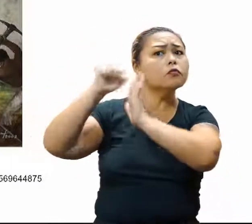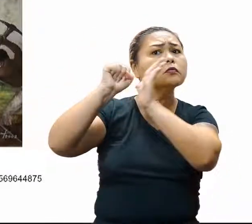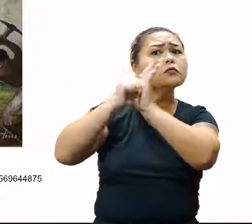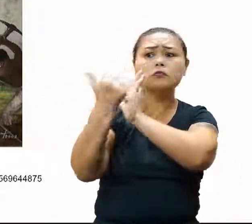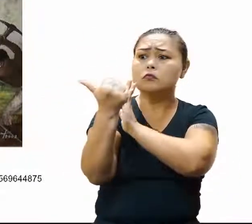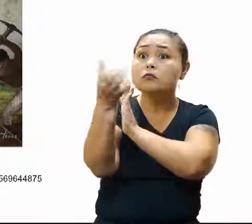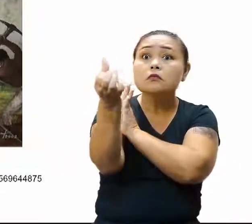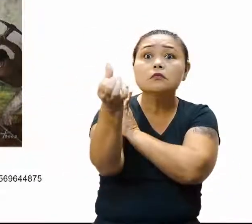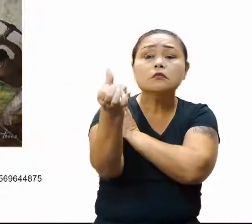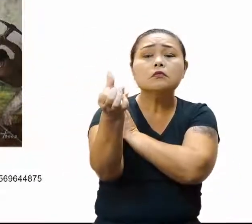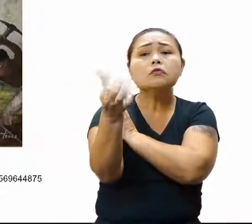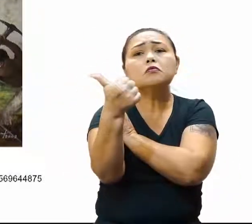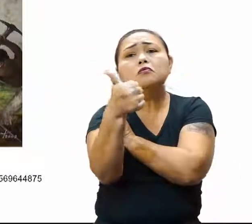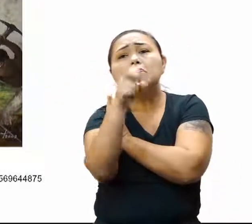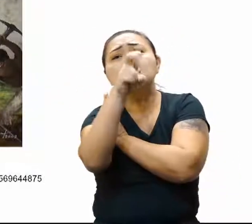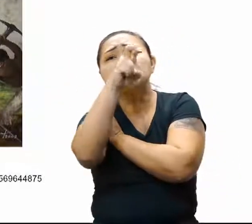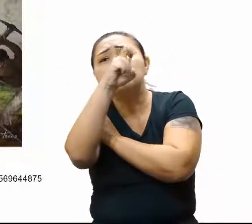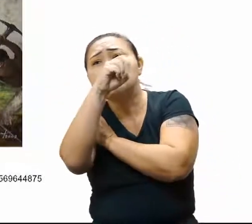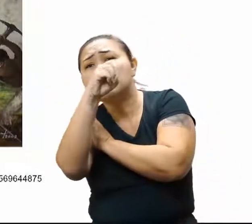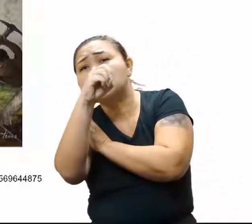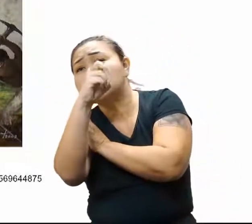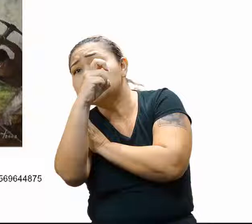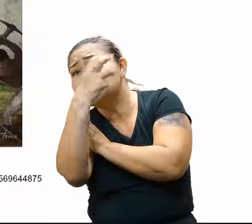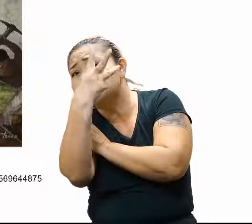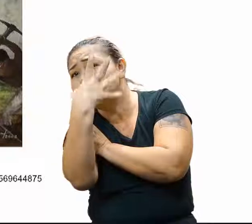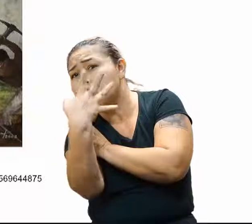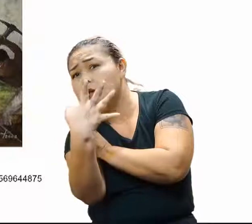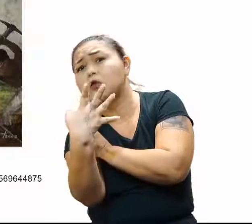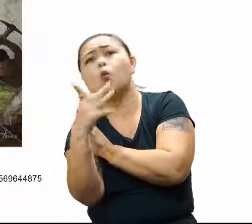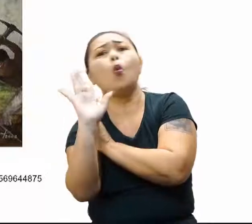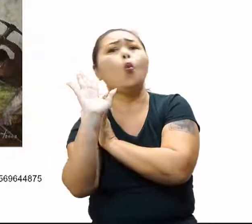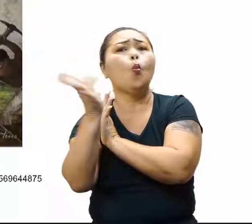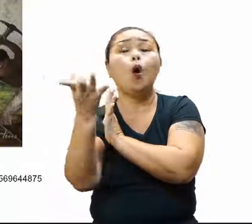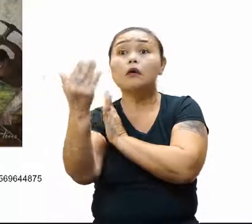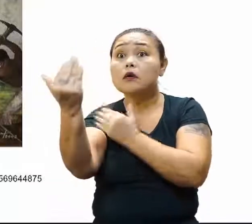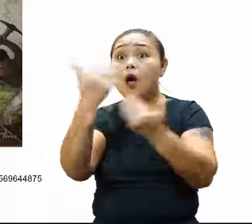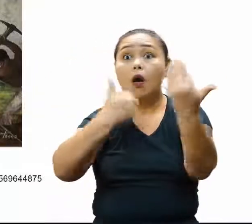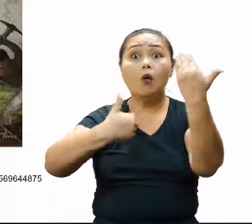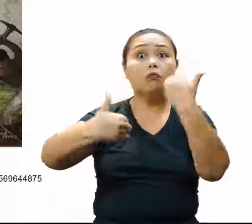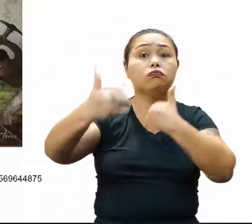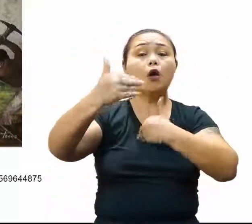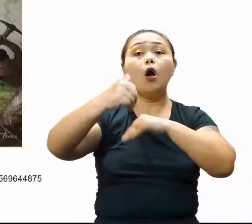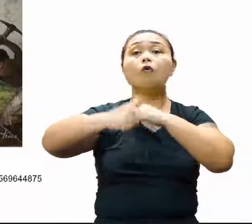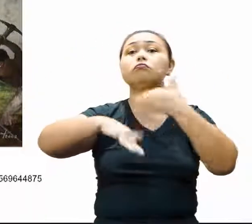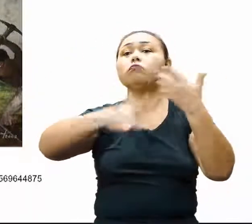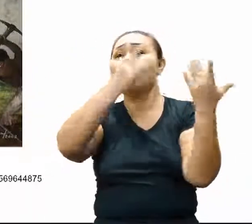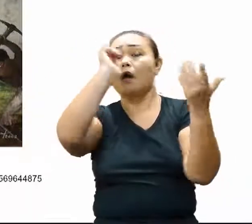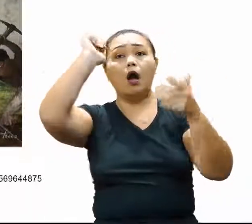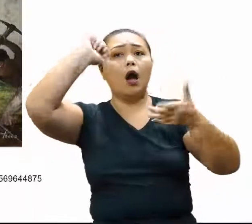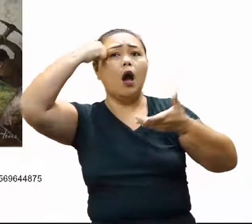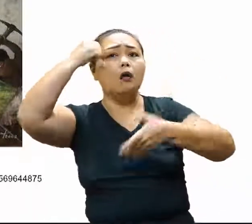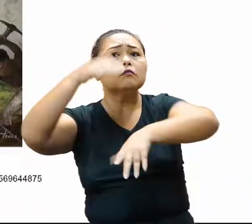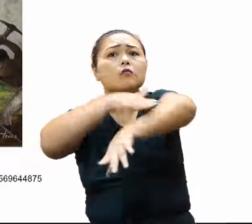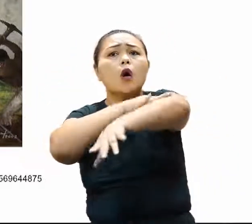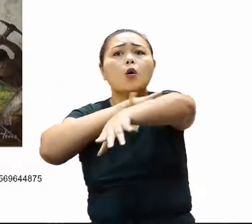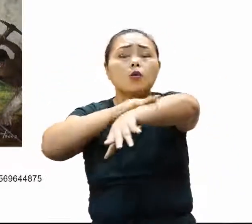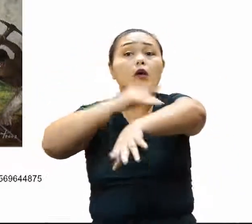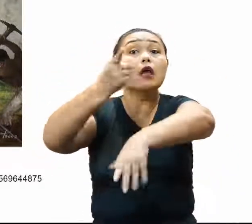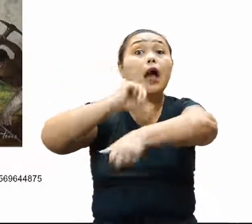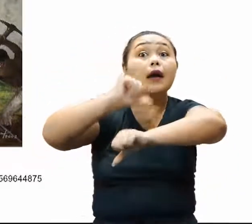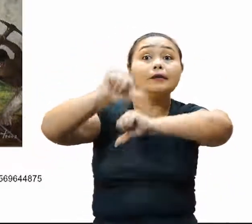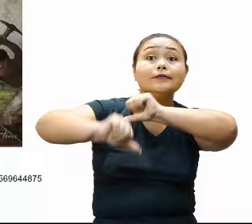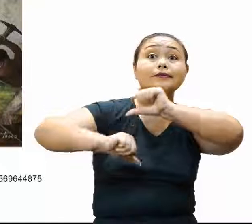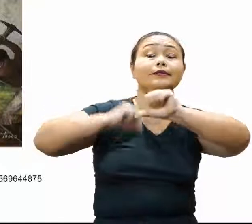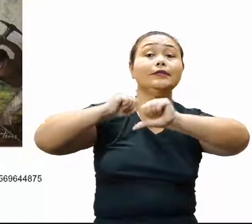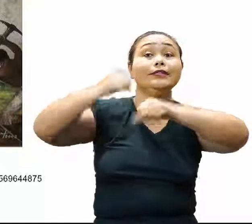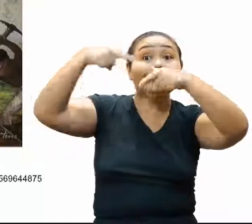de 1534, já entram no Brasil os primeiros negros que aqui irão se tornar escravos. Tá